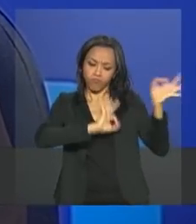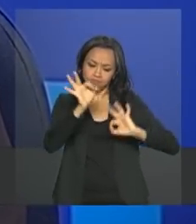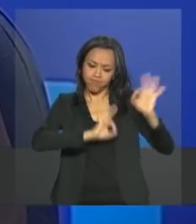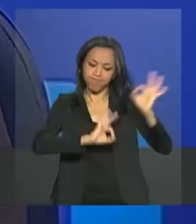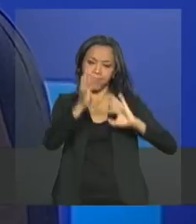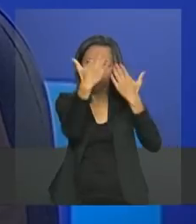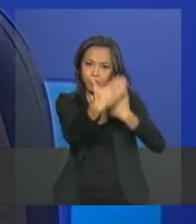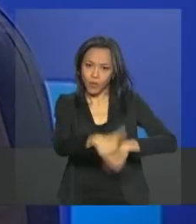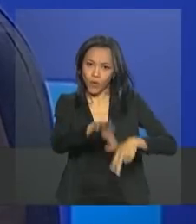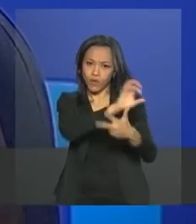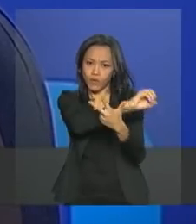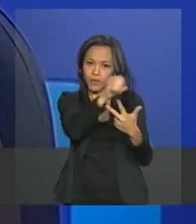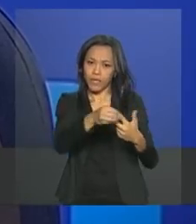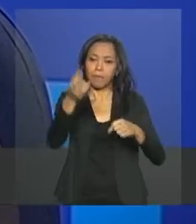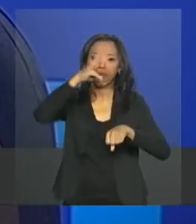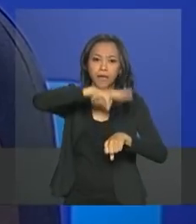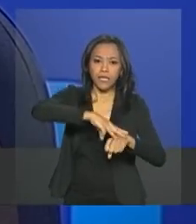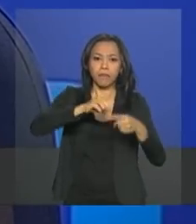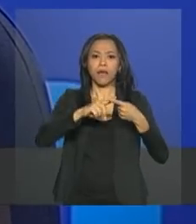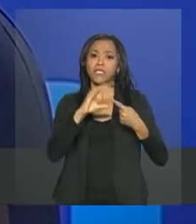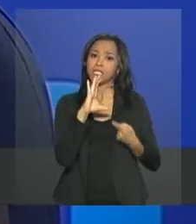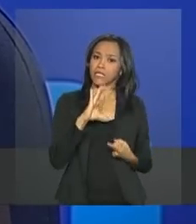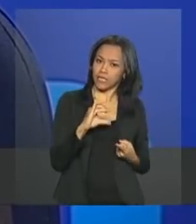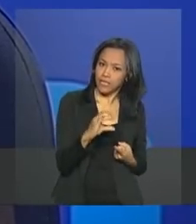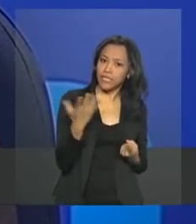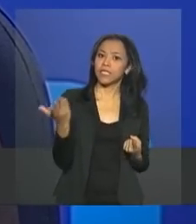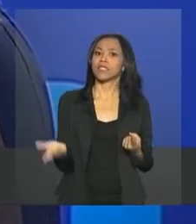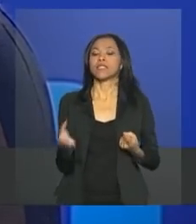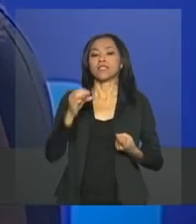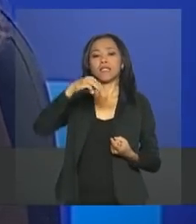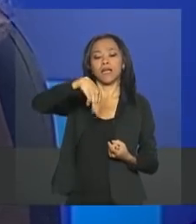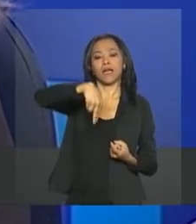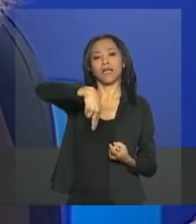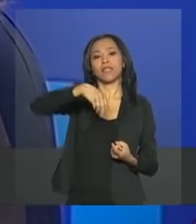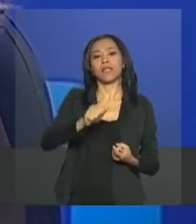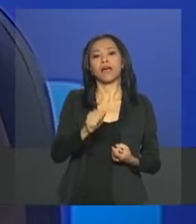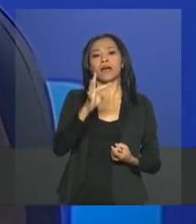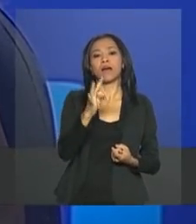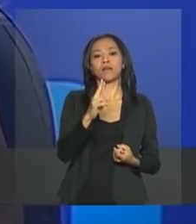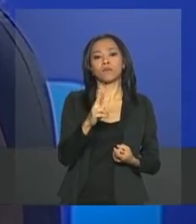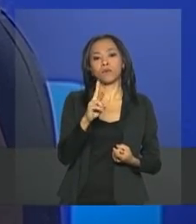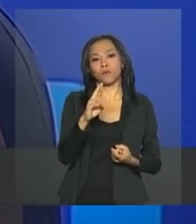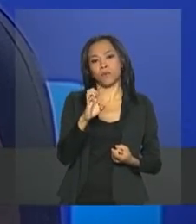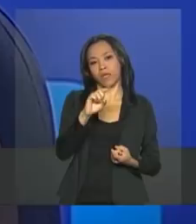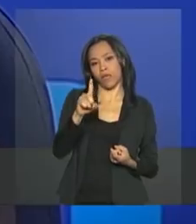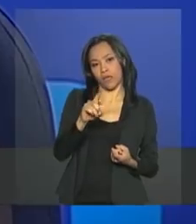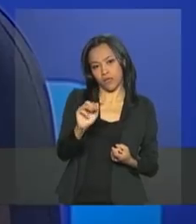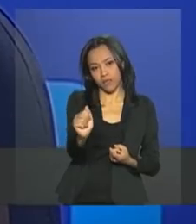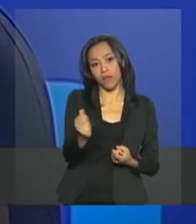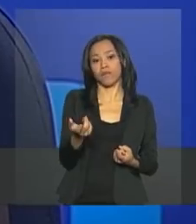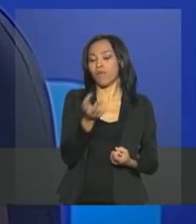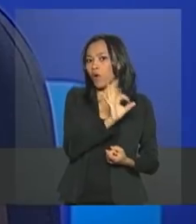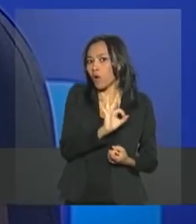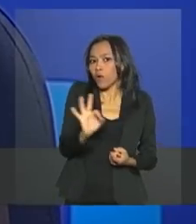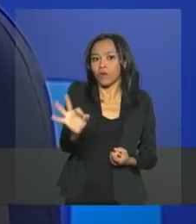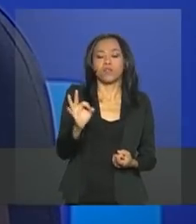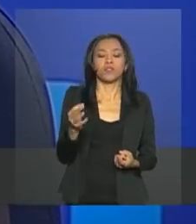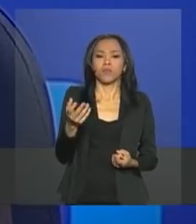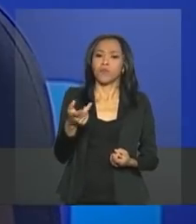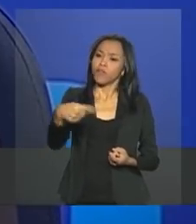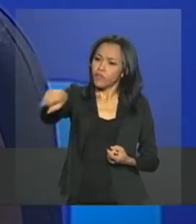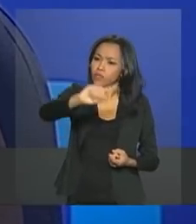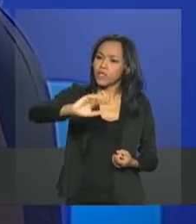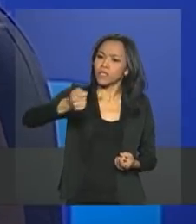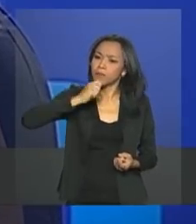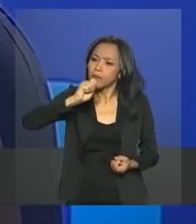a prova de matemática e ciências da natureza dois belíssimos instrumentos de avaliação que eu espero que os jornalistas